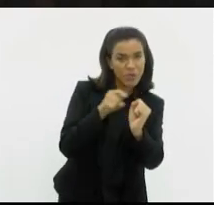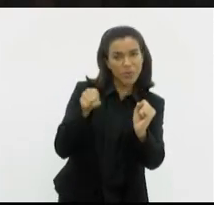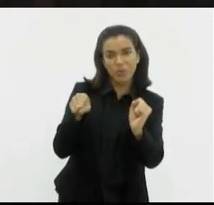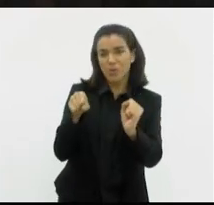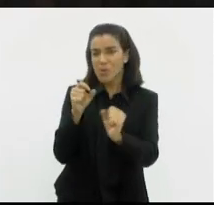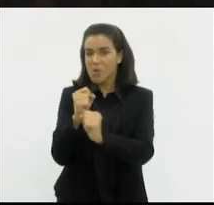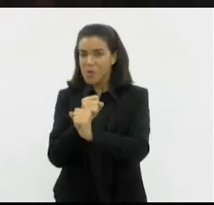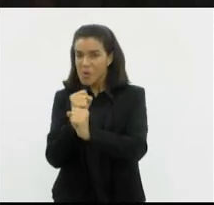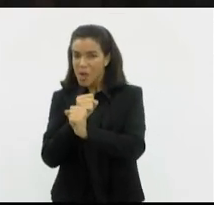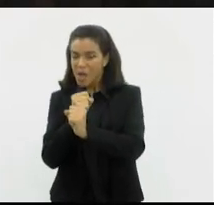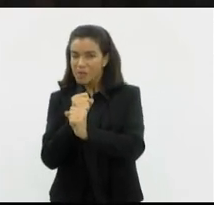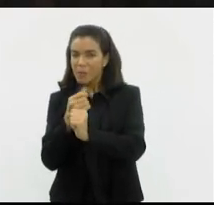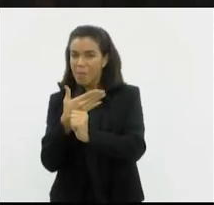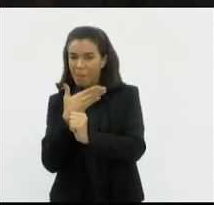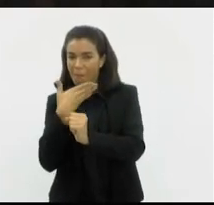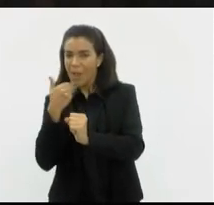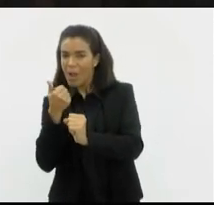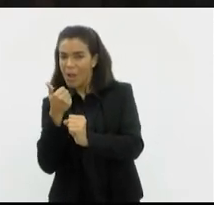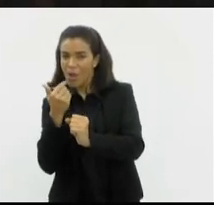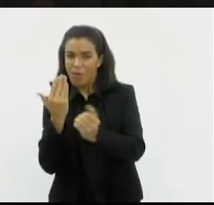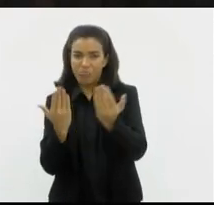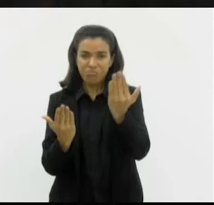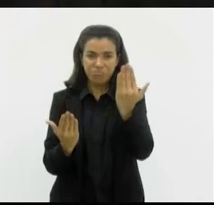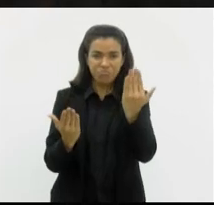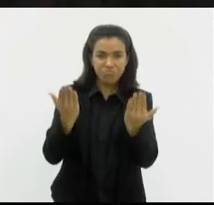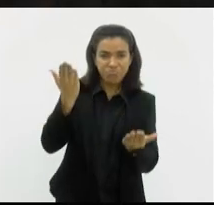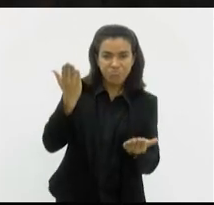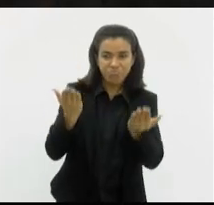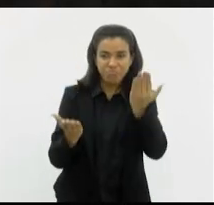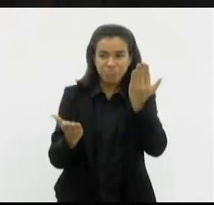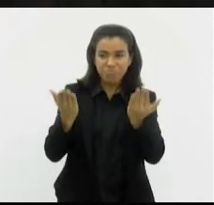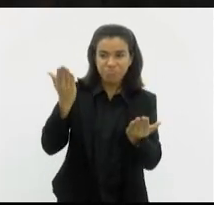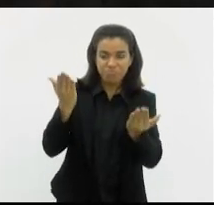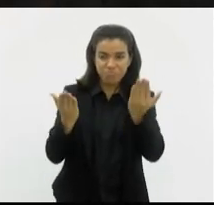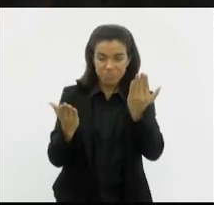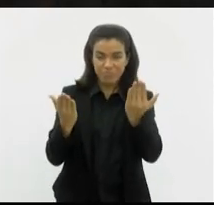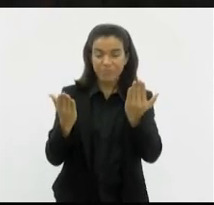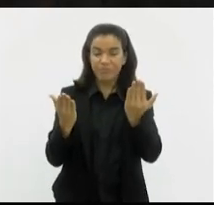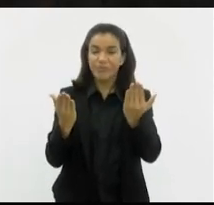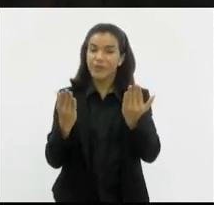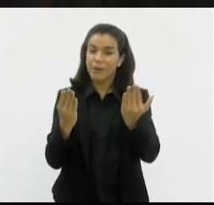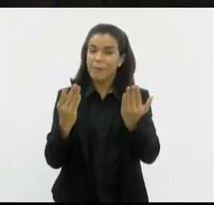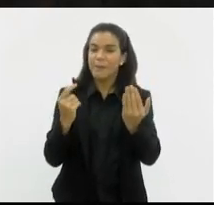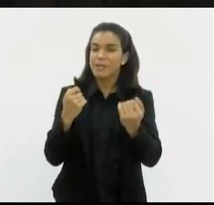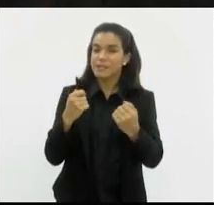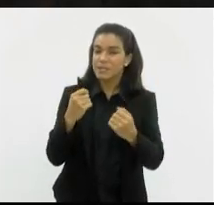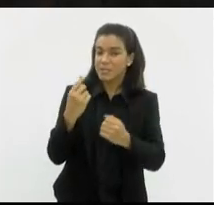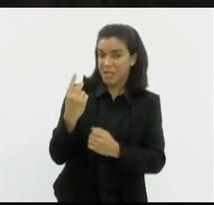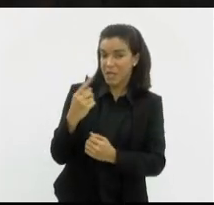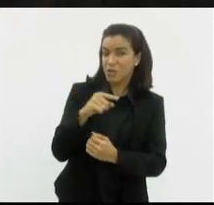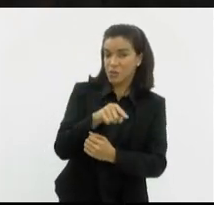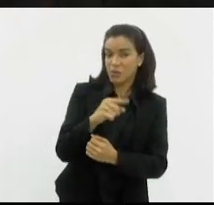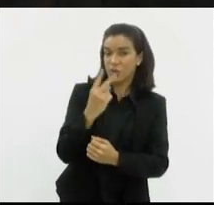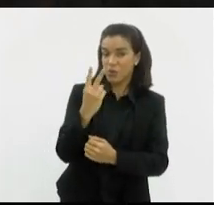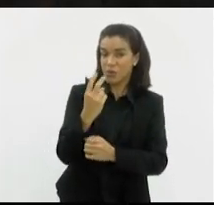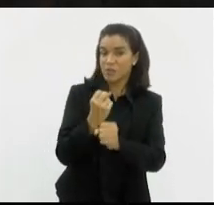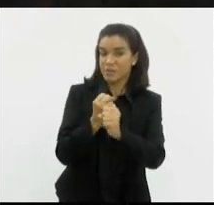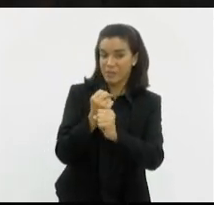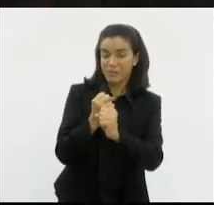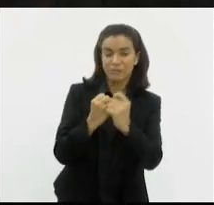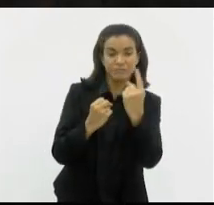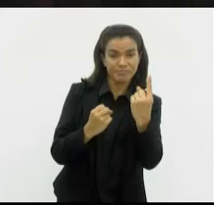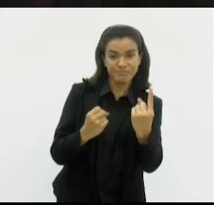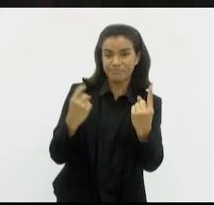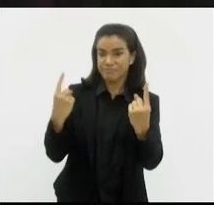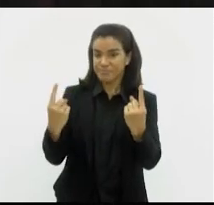outro, não basta cotejar os dois anos. Tem que cotejar dois anos, mas verificar